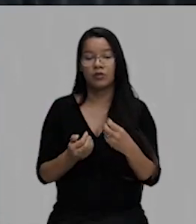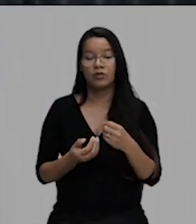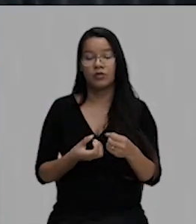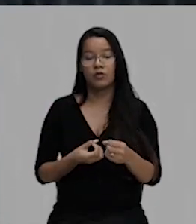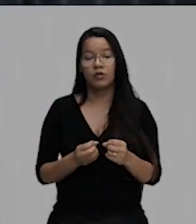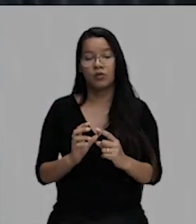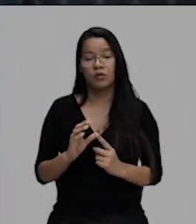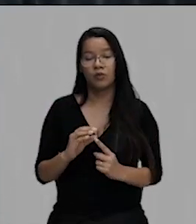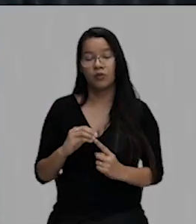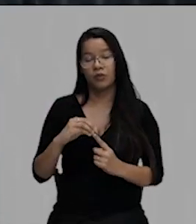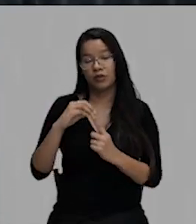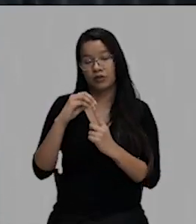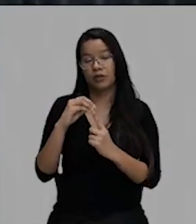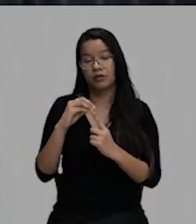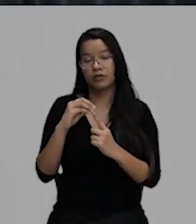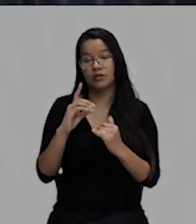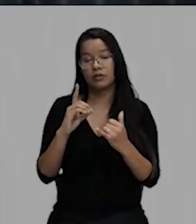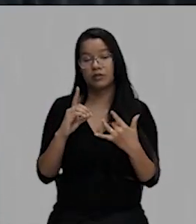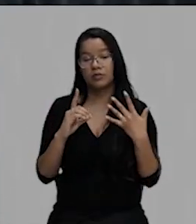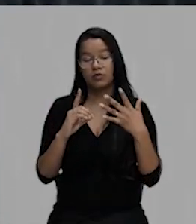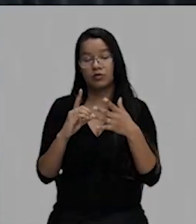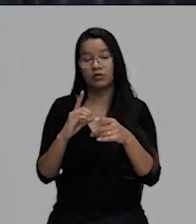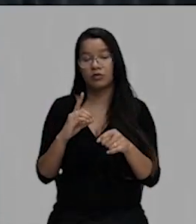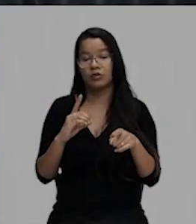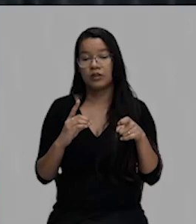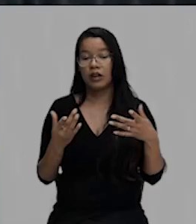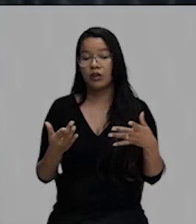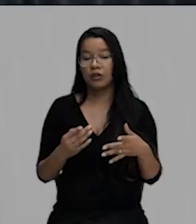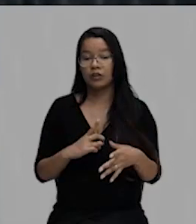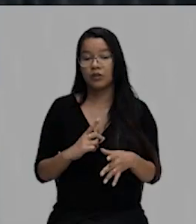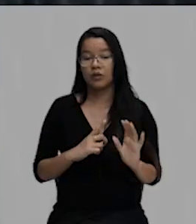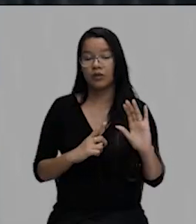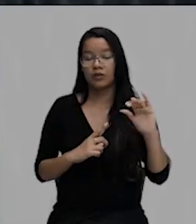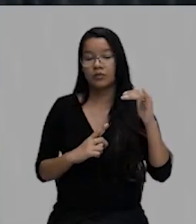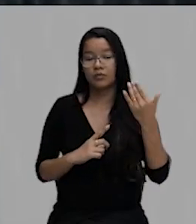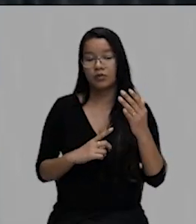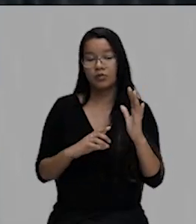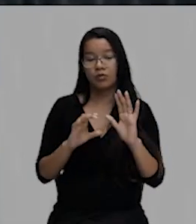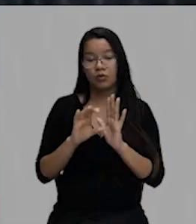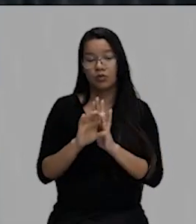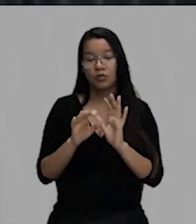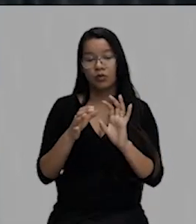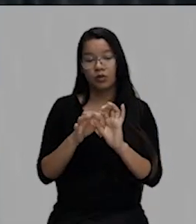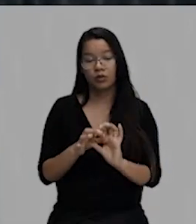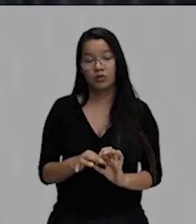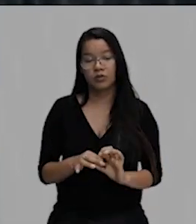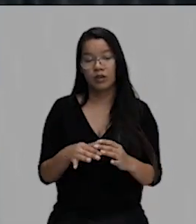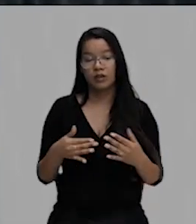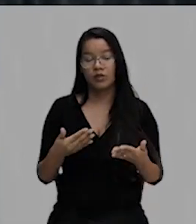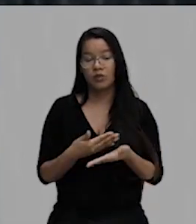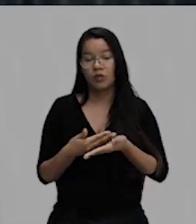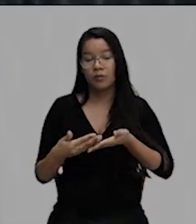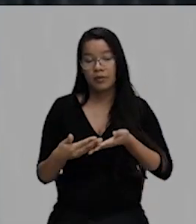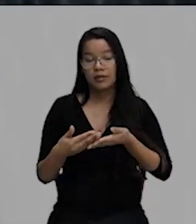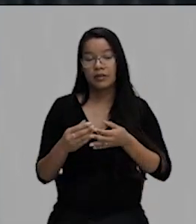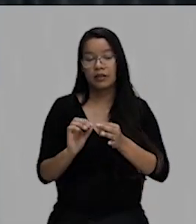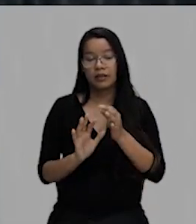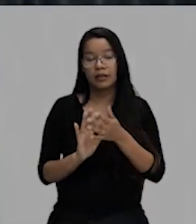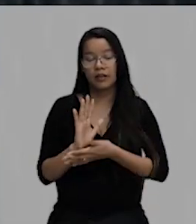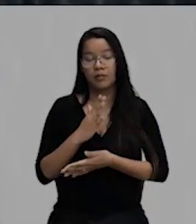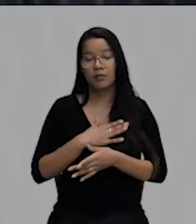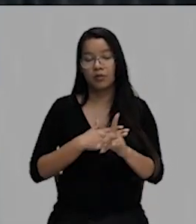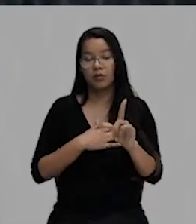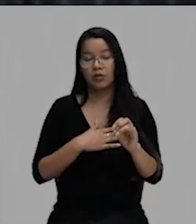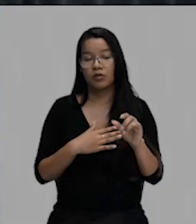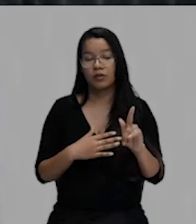o x. Perceba que aqui agora eu tenho uma situação contextualizada, tá? Então, eu vou começar a montar o meu log. Eu